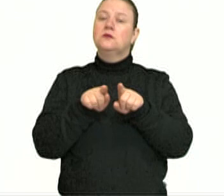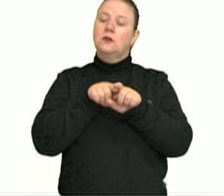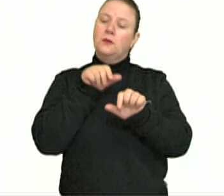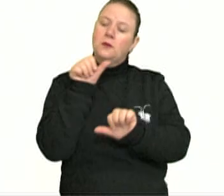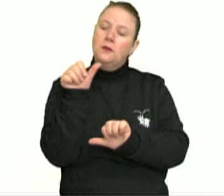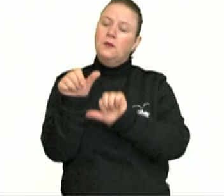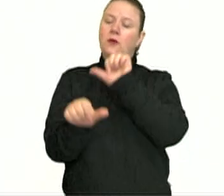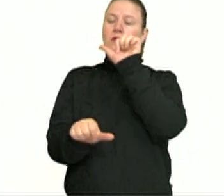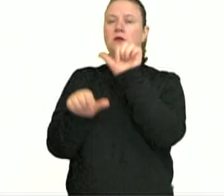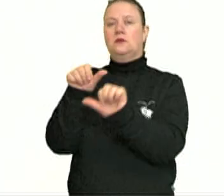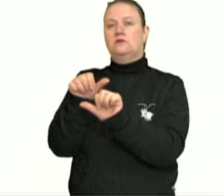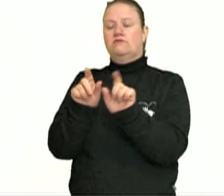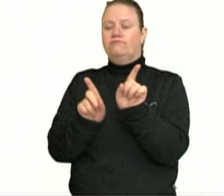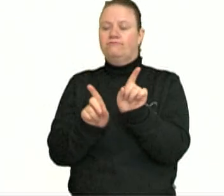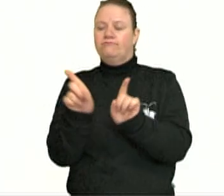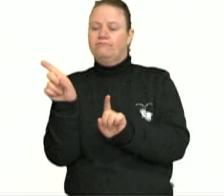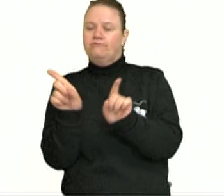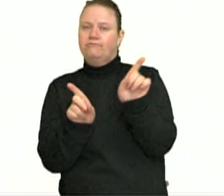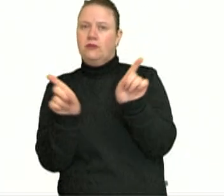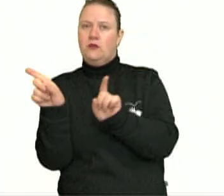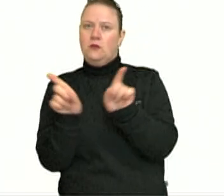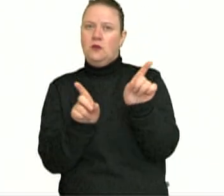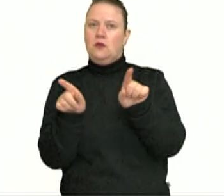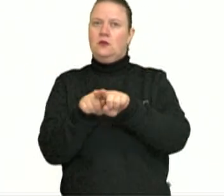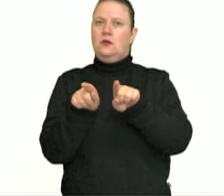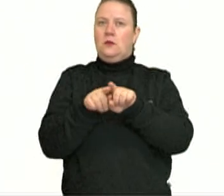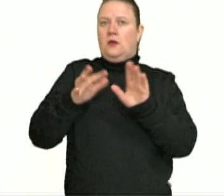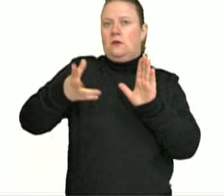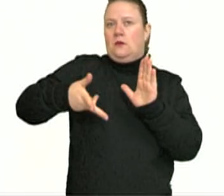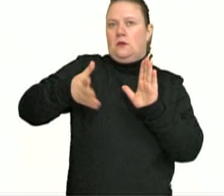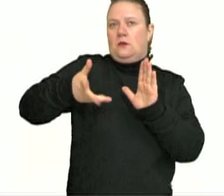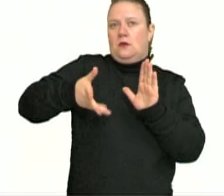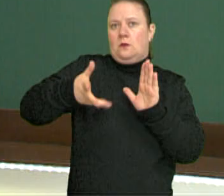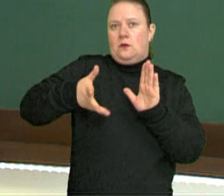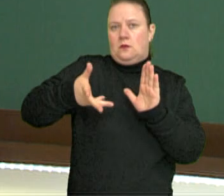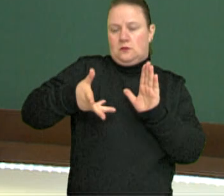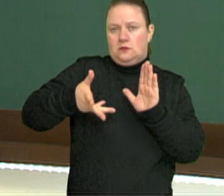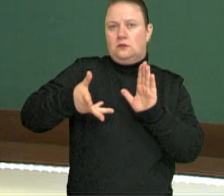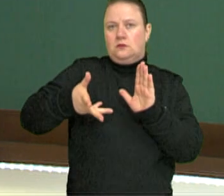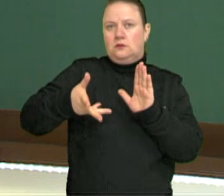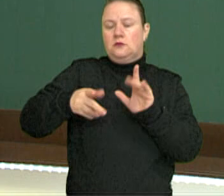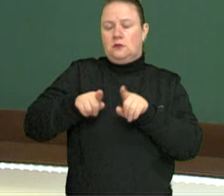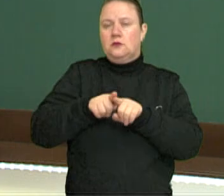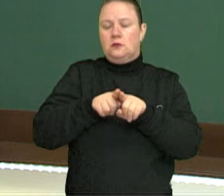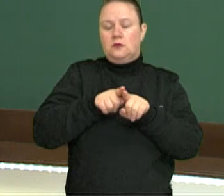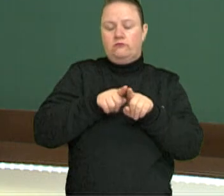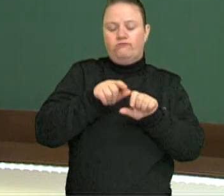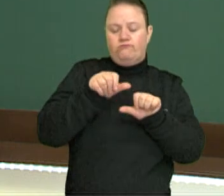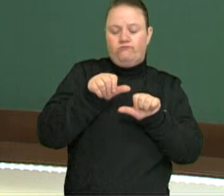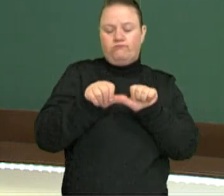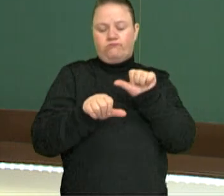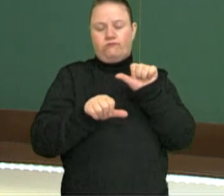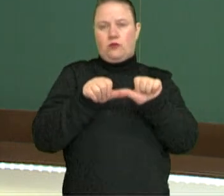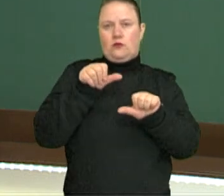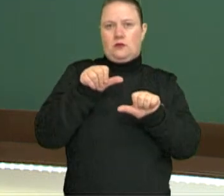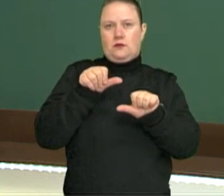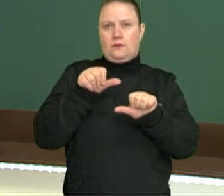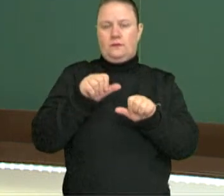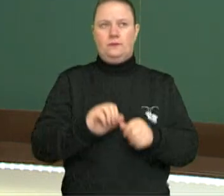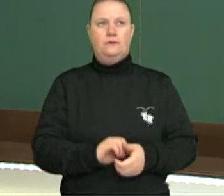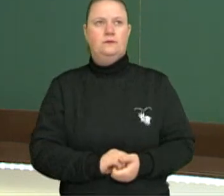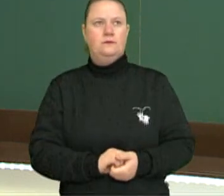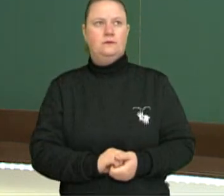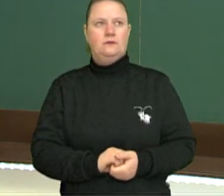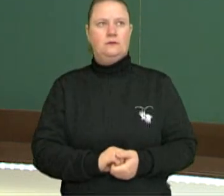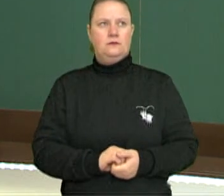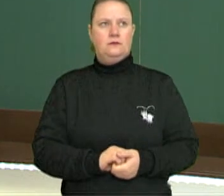na direção e no sentido da velocidade, enquanto a força tangencial altera o seu módulo.